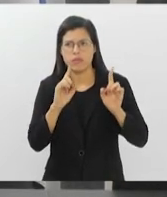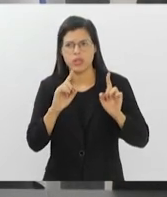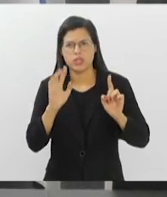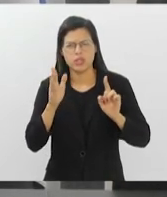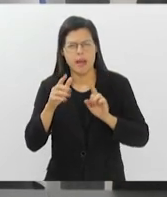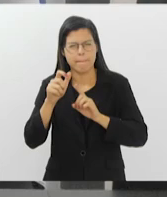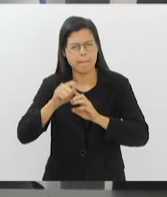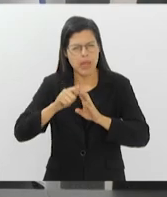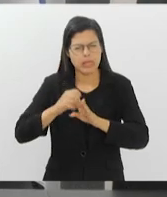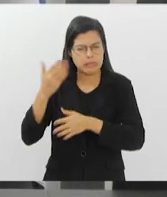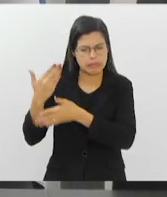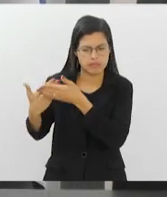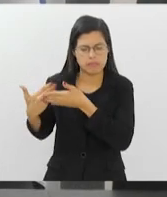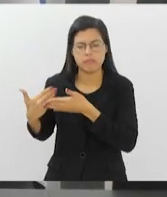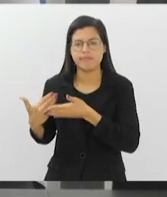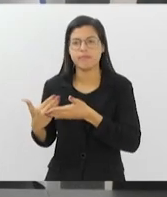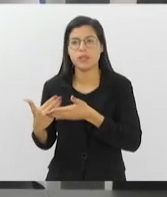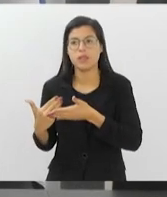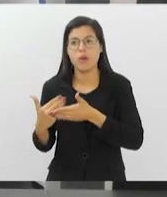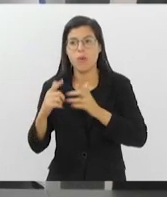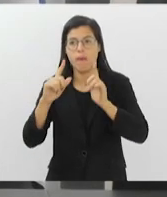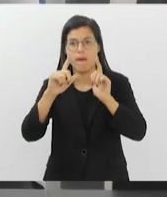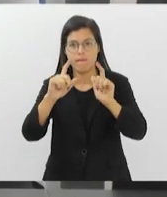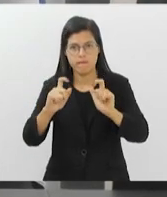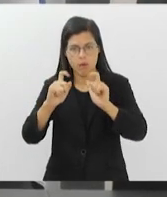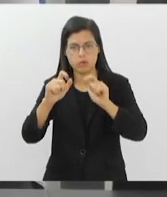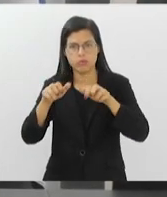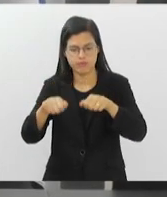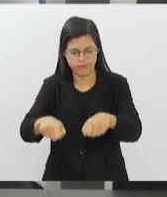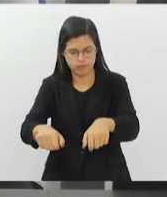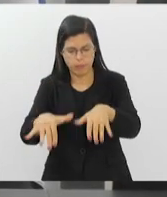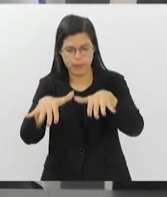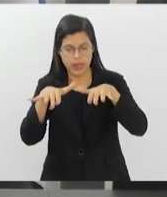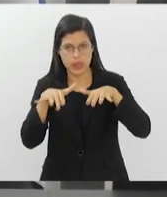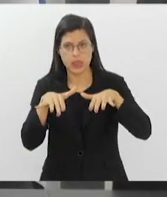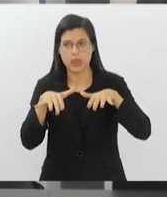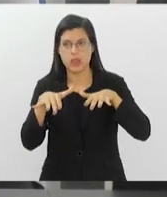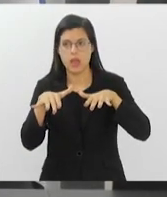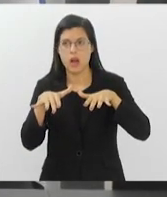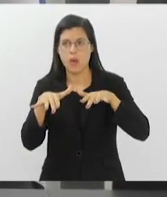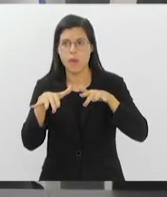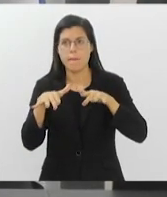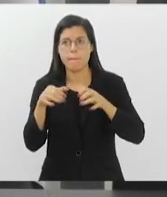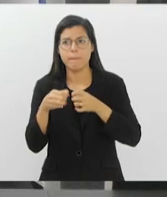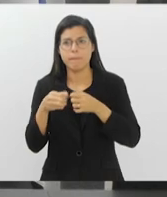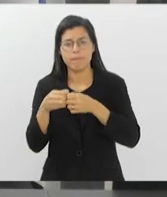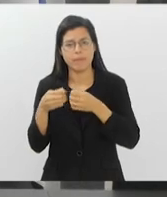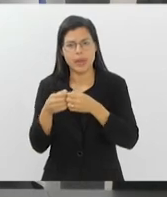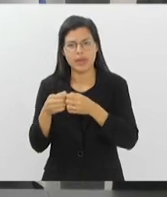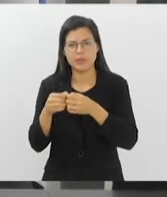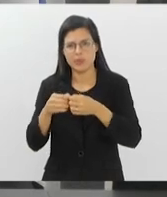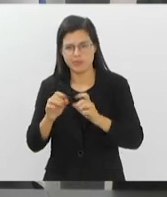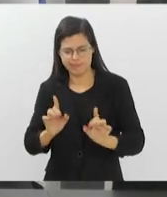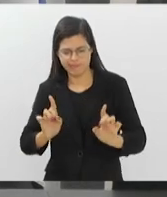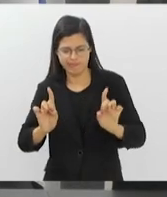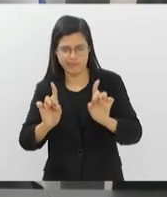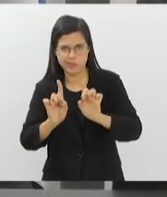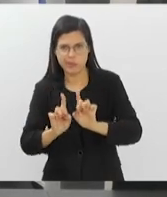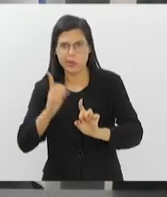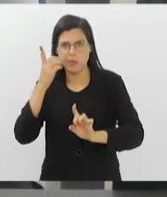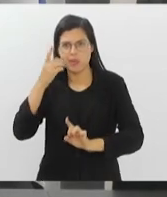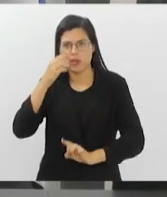meses atrás, eu tirei uma fotografia no plenário ao lado do deputado Mink, deputado Luiz Paulo e deputado Átila